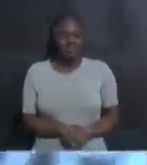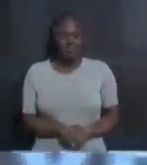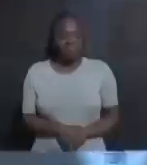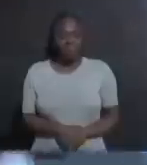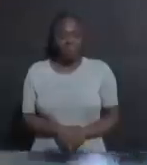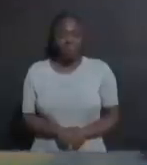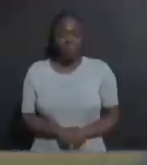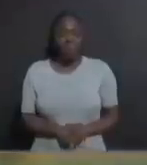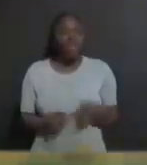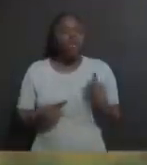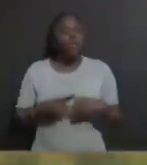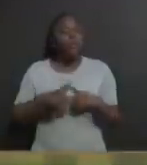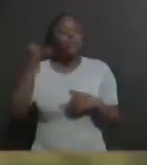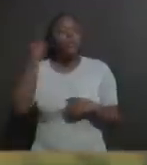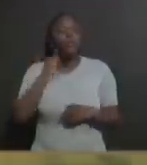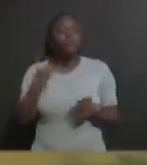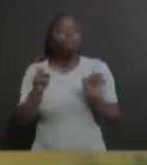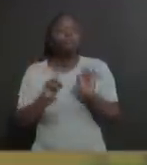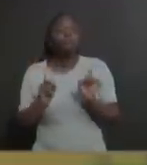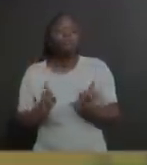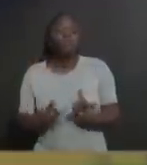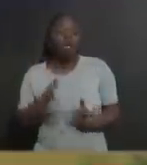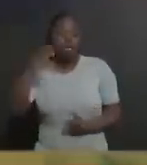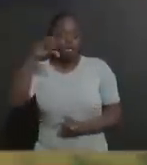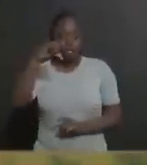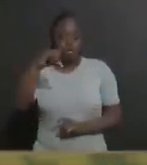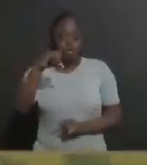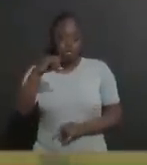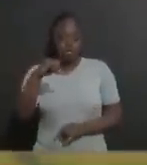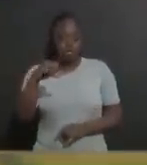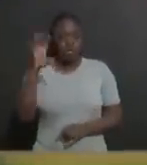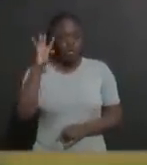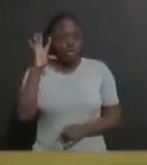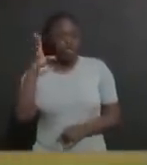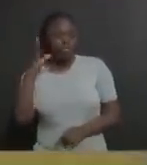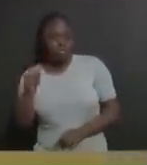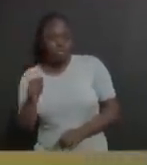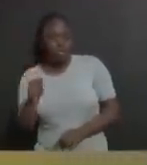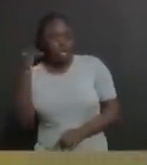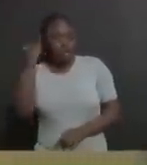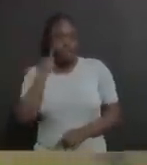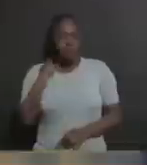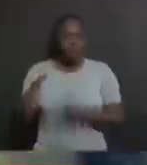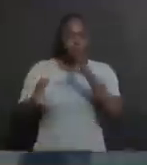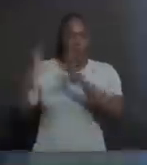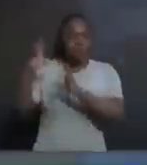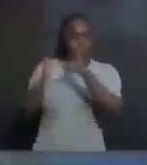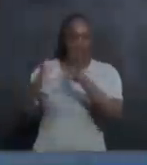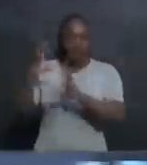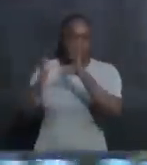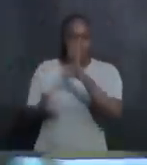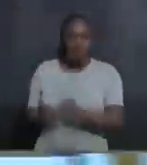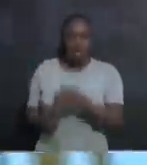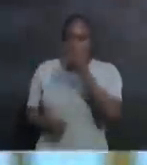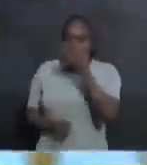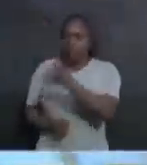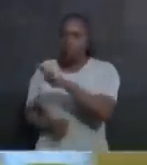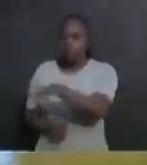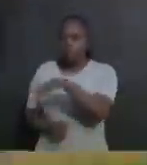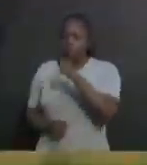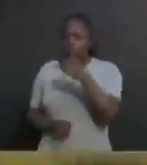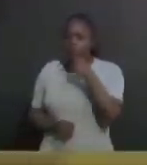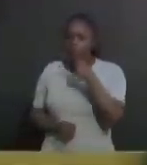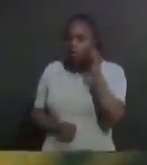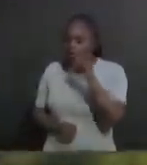Sabe por que a gente não profetiza também, em nono lugar? Porque a gente acha que profetizar é brigar com as pessoas, é dar sermão, é chamar atenção, é dizer: